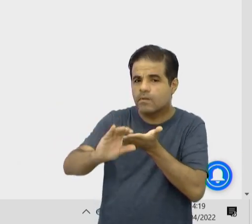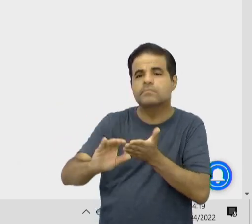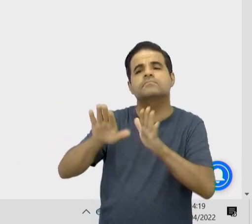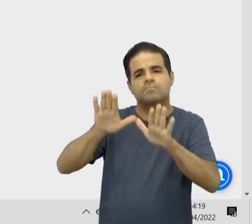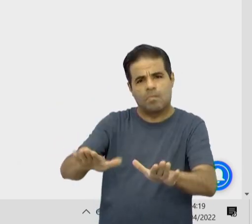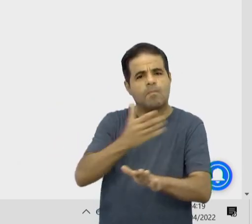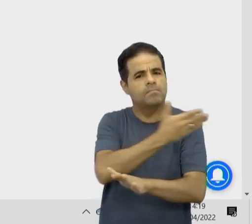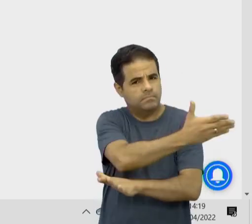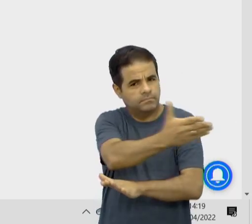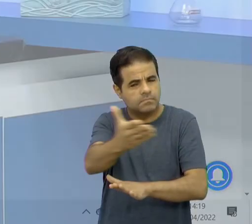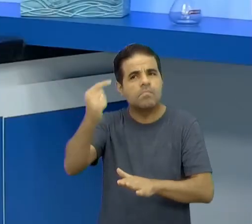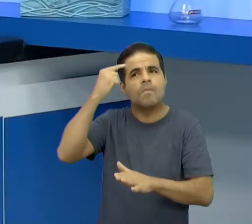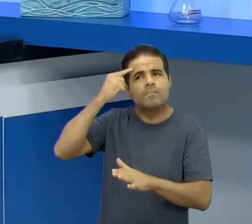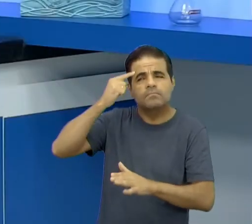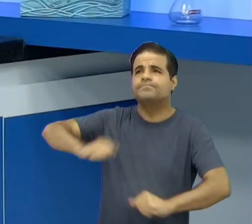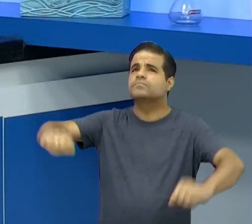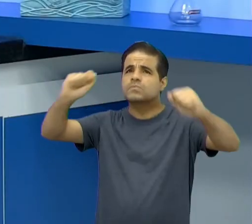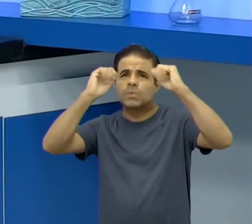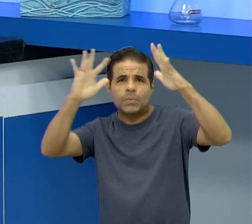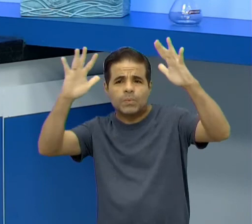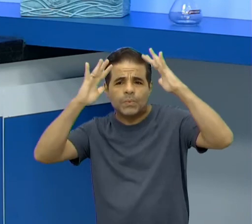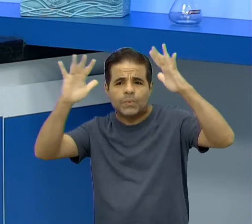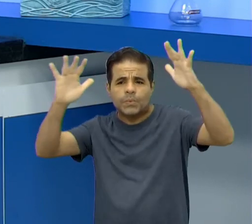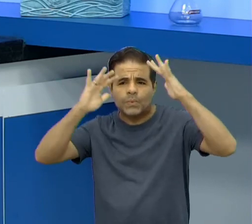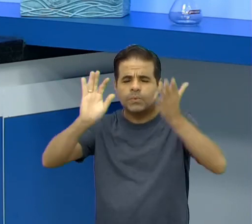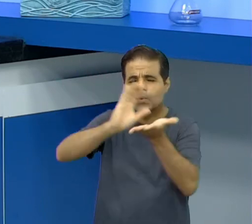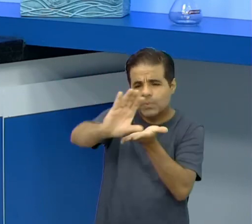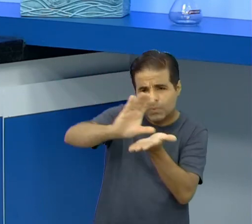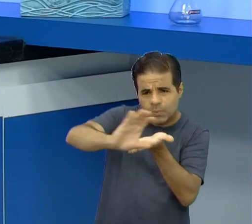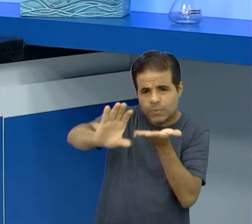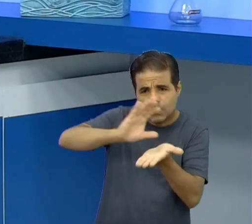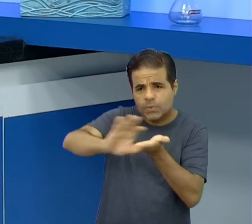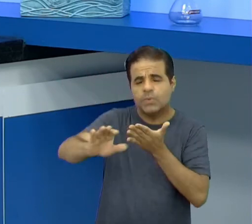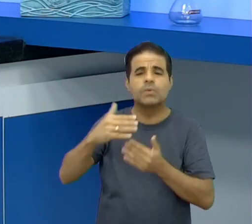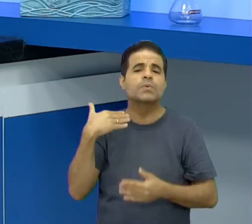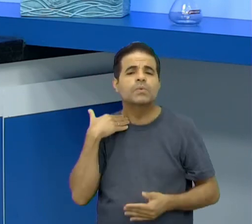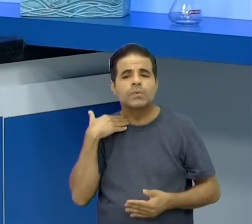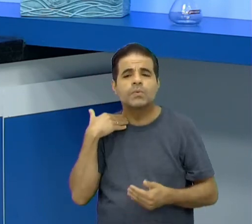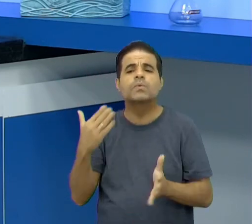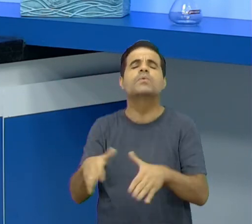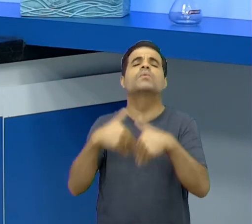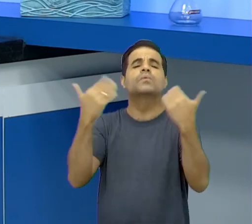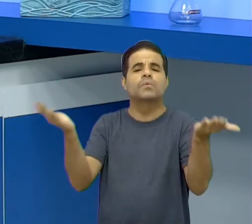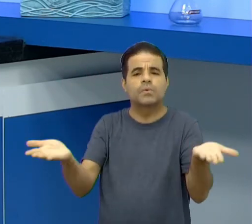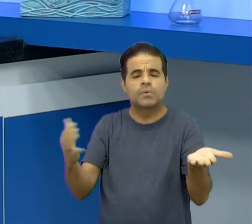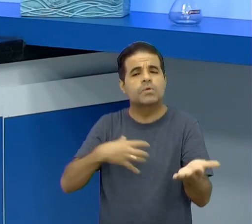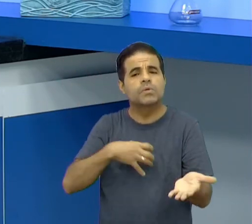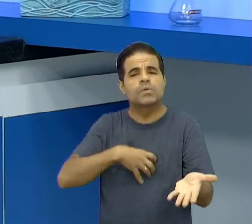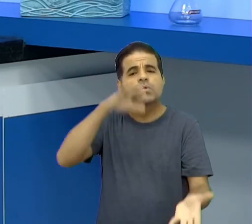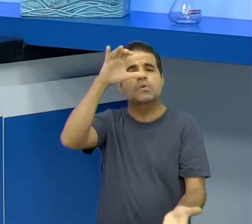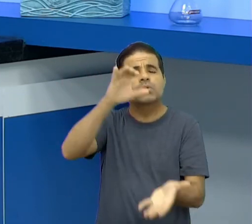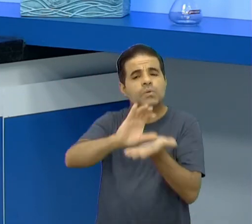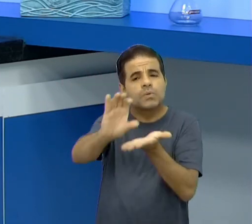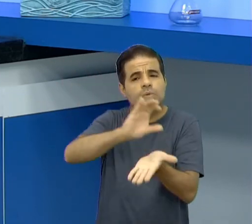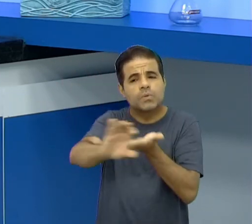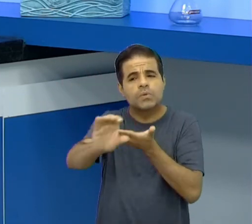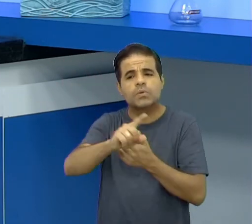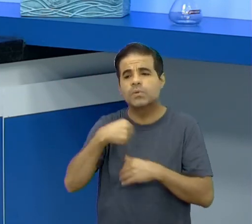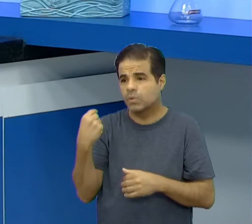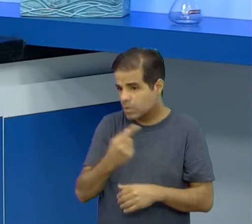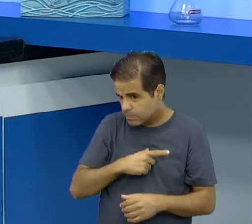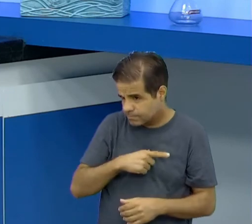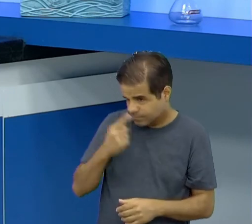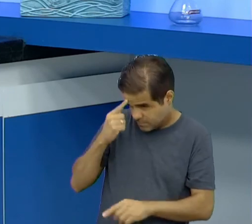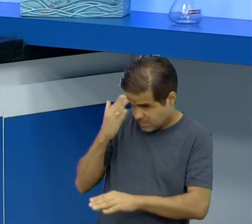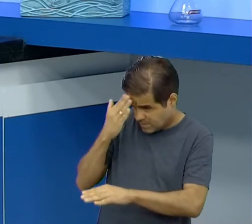com vocês aí para vocês pensarem o que é um investimento aí bancário. Quais os tipos de investimento que a gente tem aí?